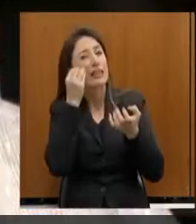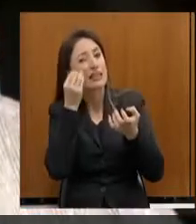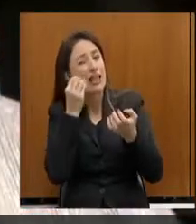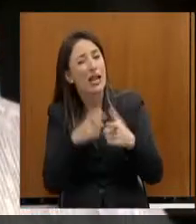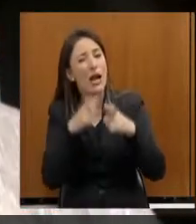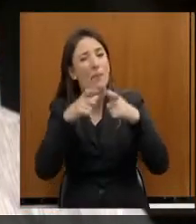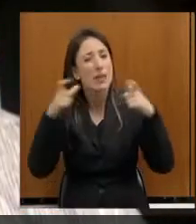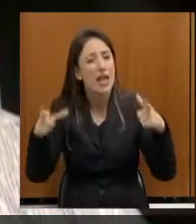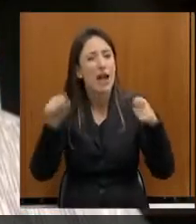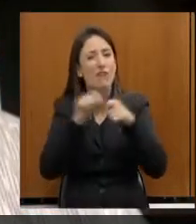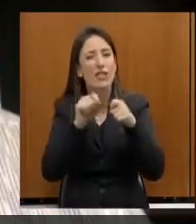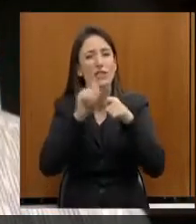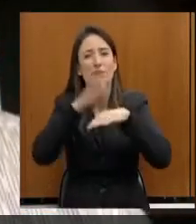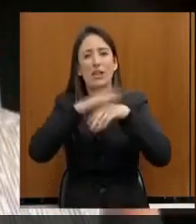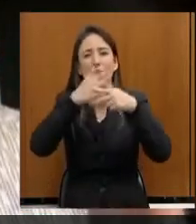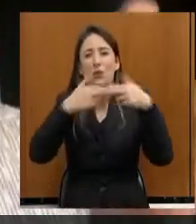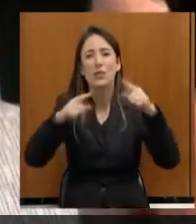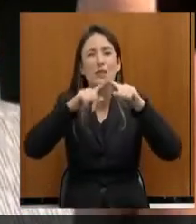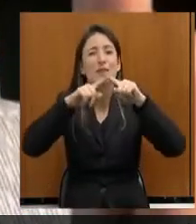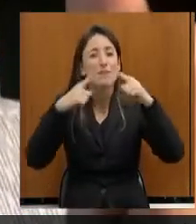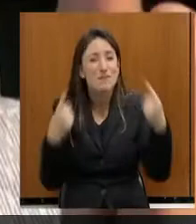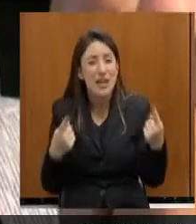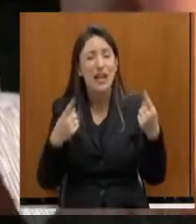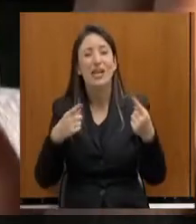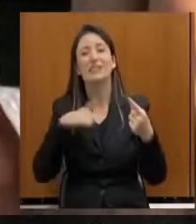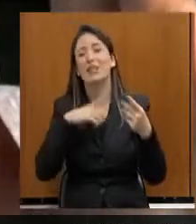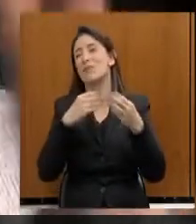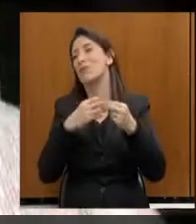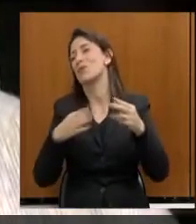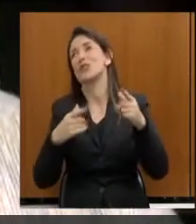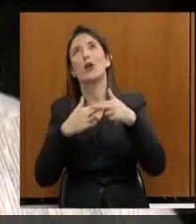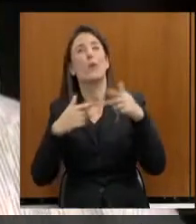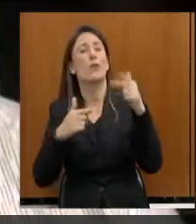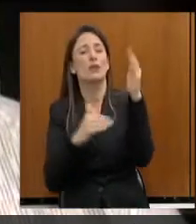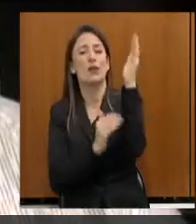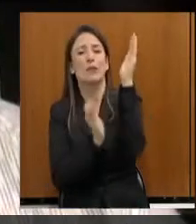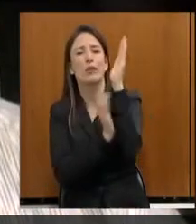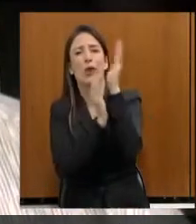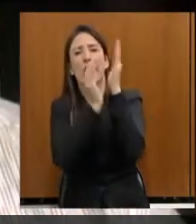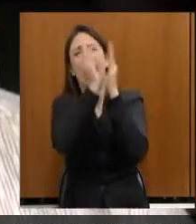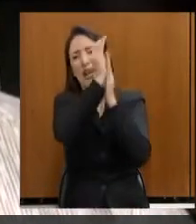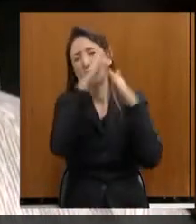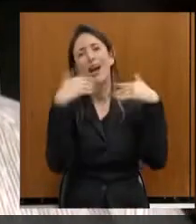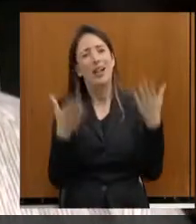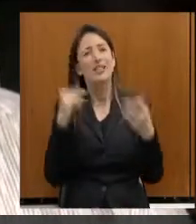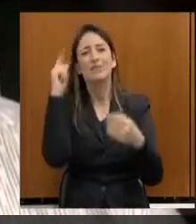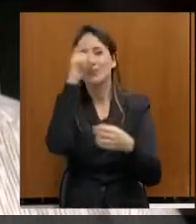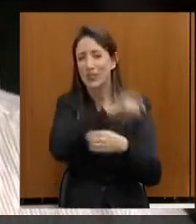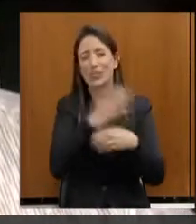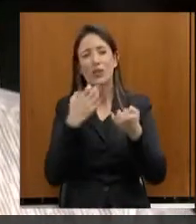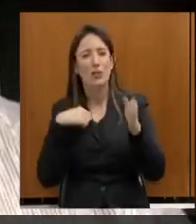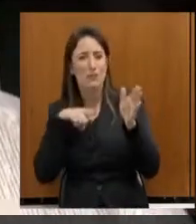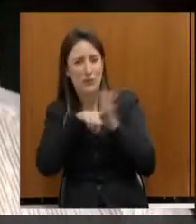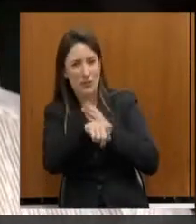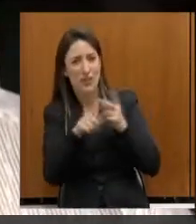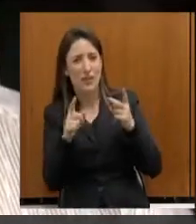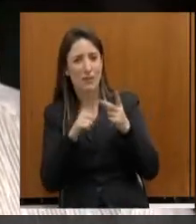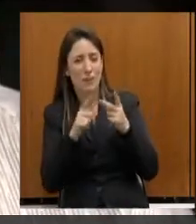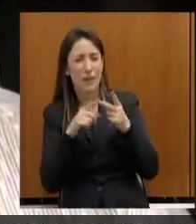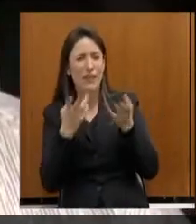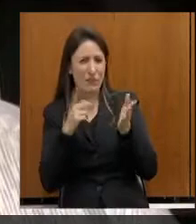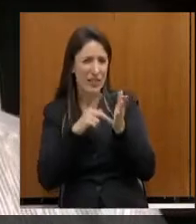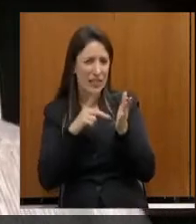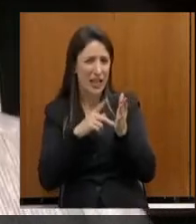barra Nas questões brocante eu queria fazer uma pergunta muito muito taxativa pressiona pensativamente a ser mais dela está sendo